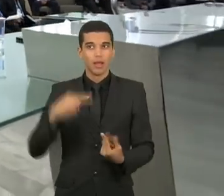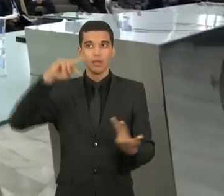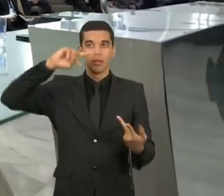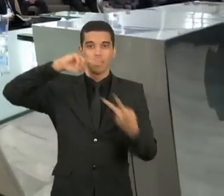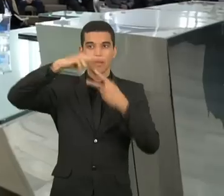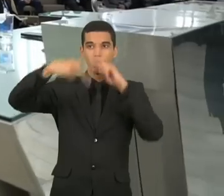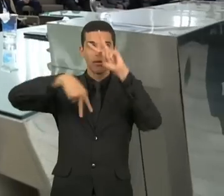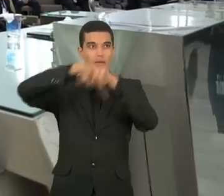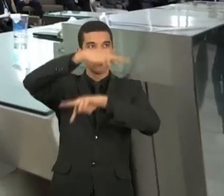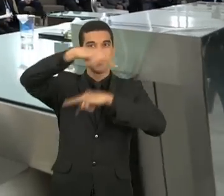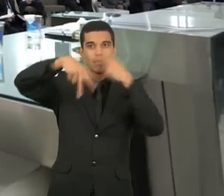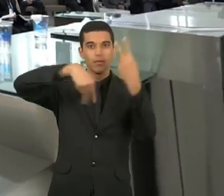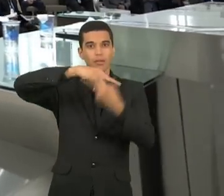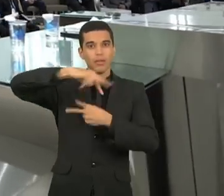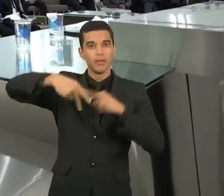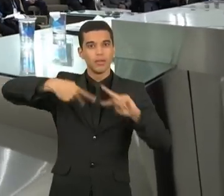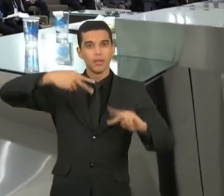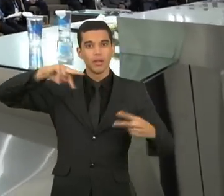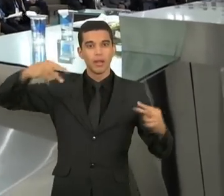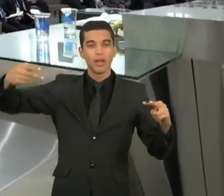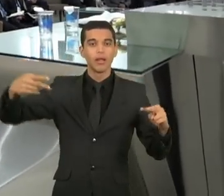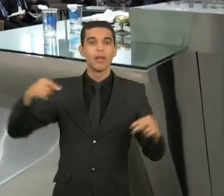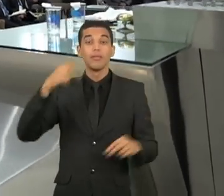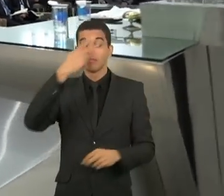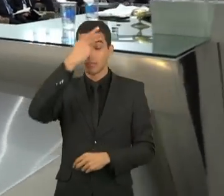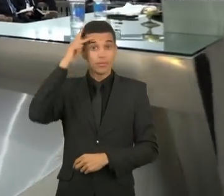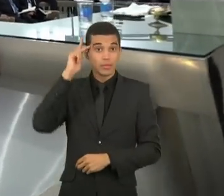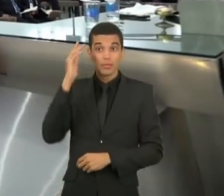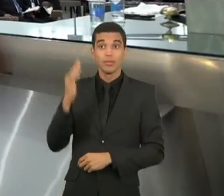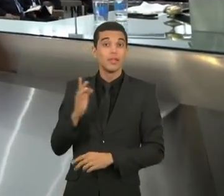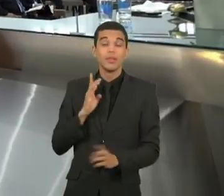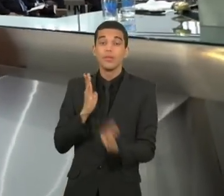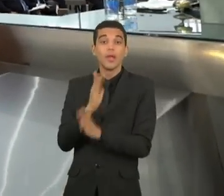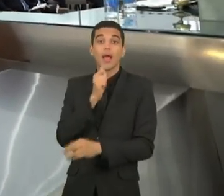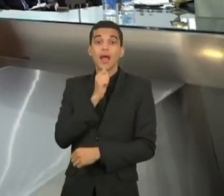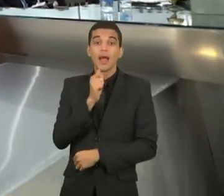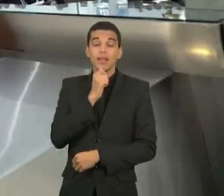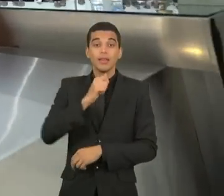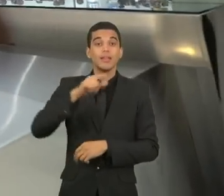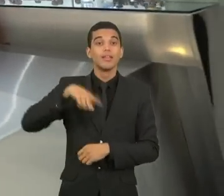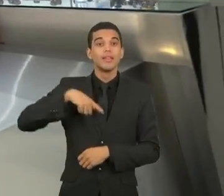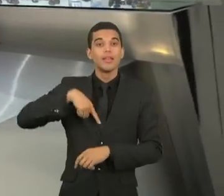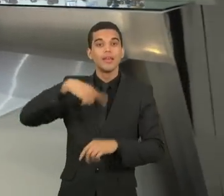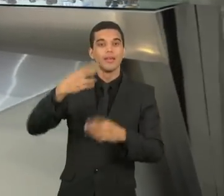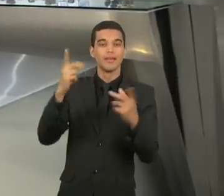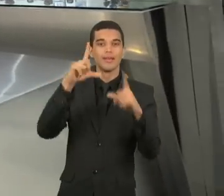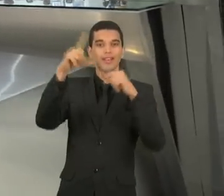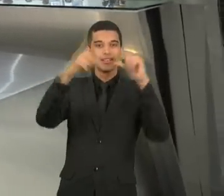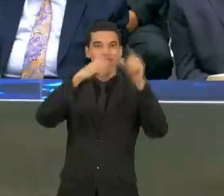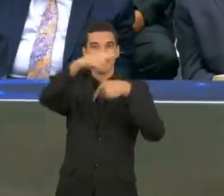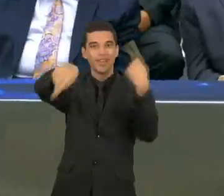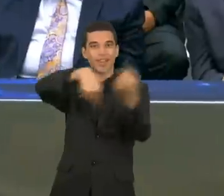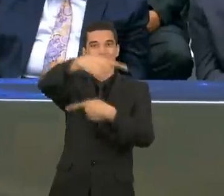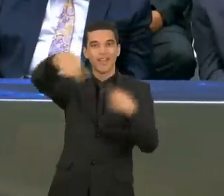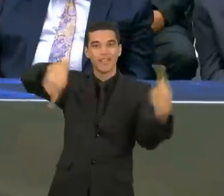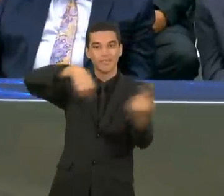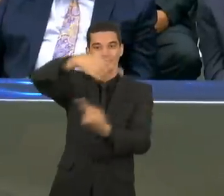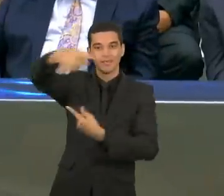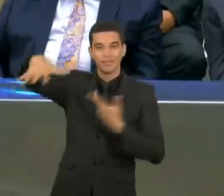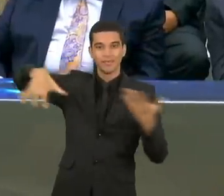ainda descoberto as galáxias. Moisés entrou lá dentro. Deus disse, entra